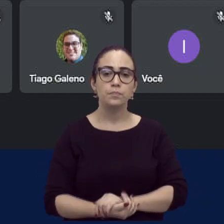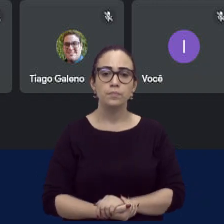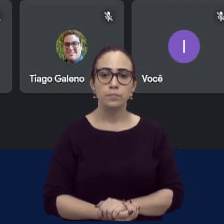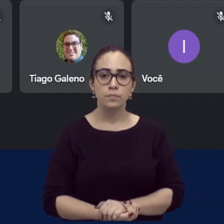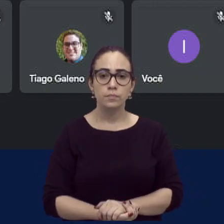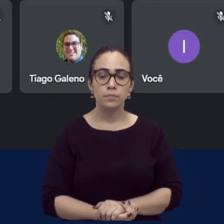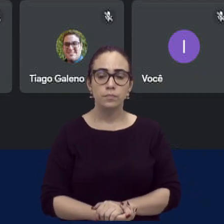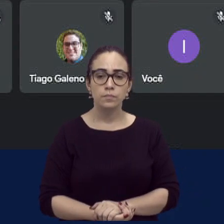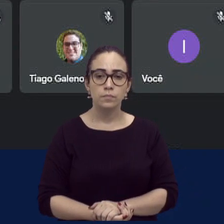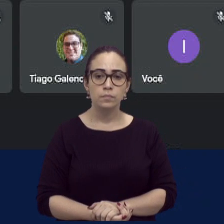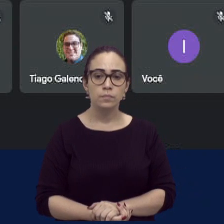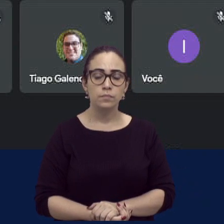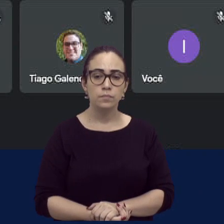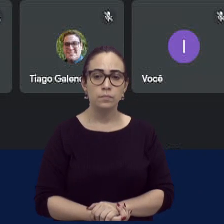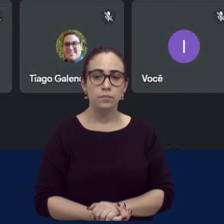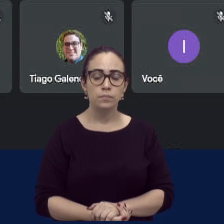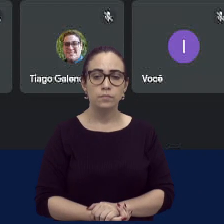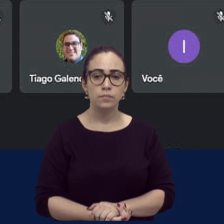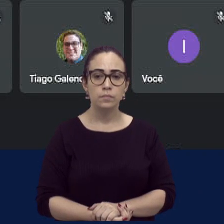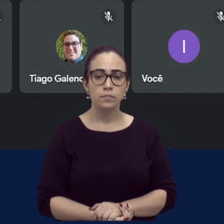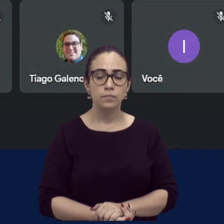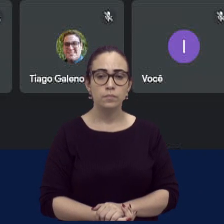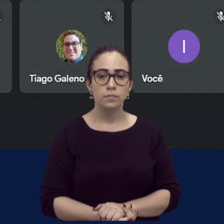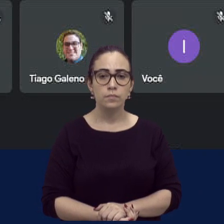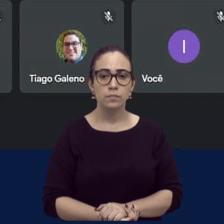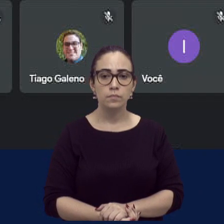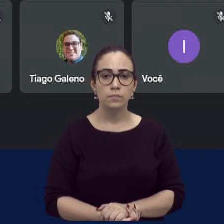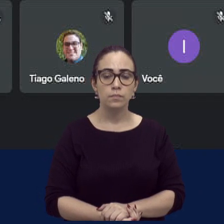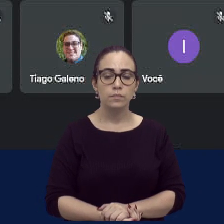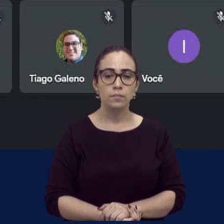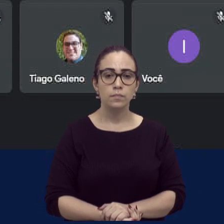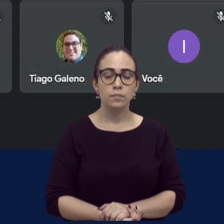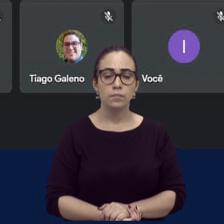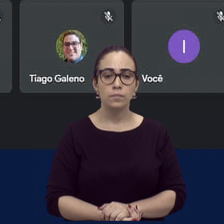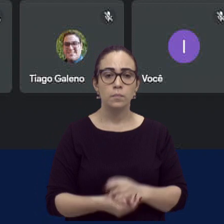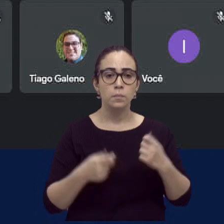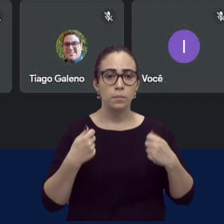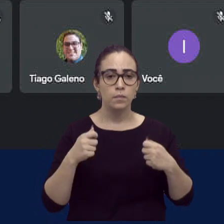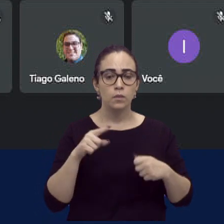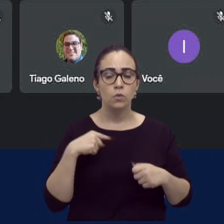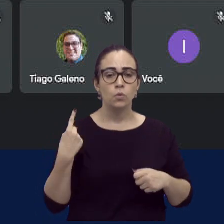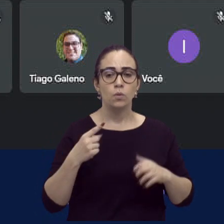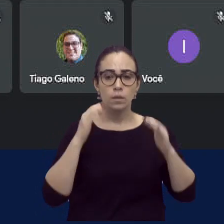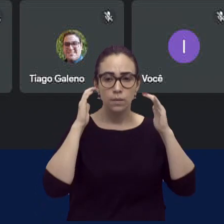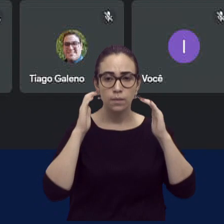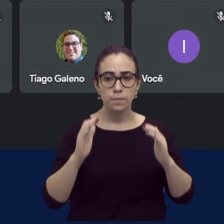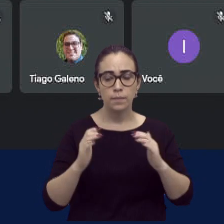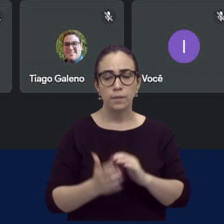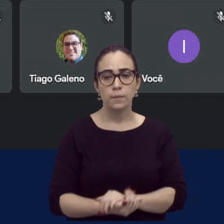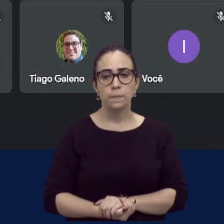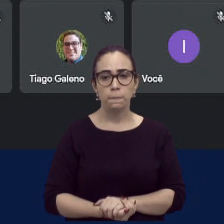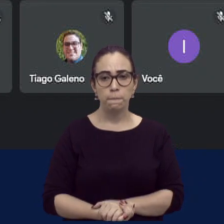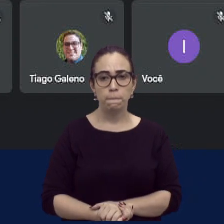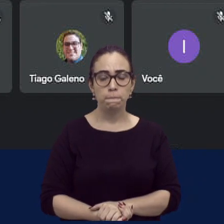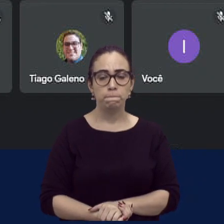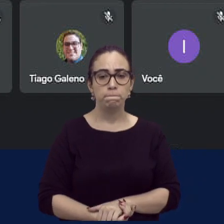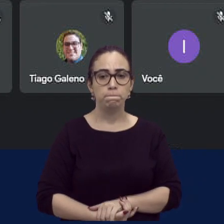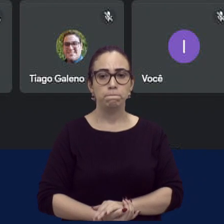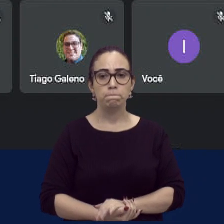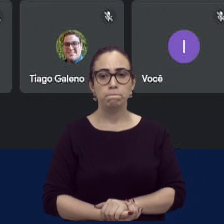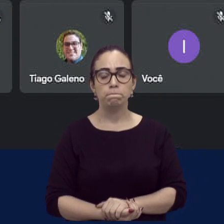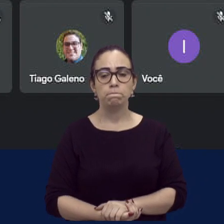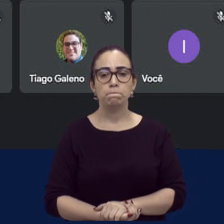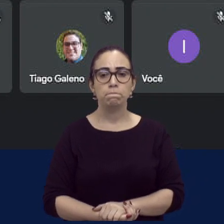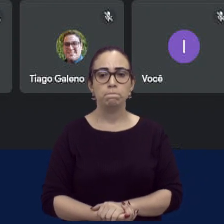E que cada um traz uma verdade que precisa muito que a gente respeite, né? E aí